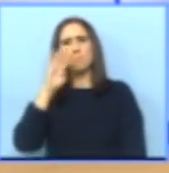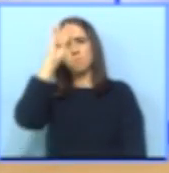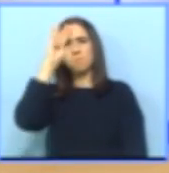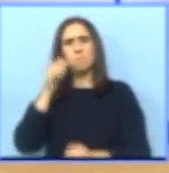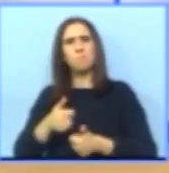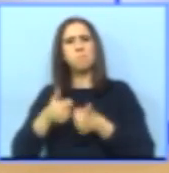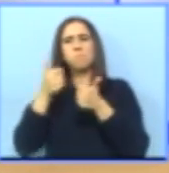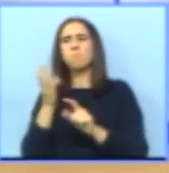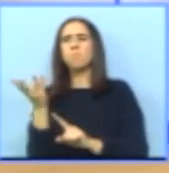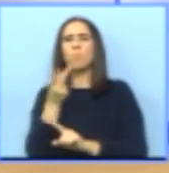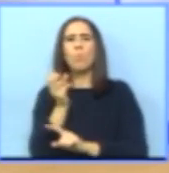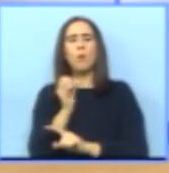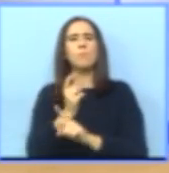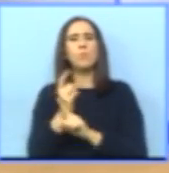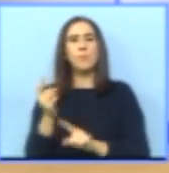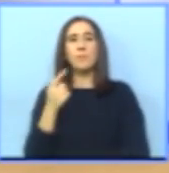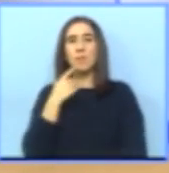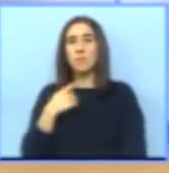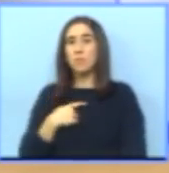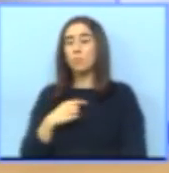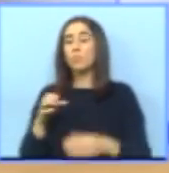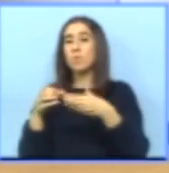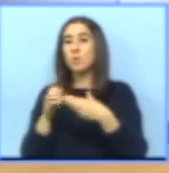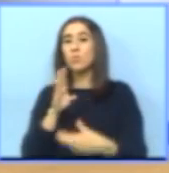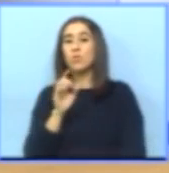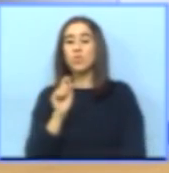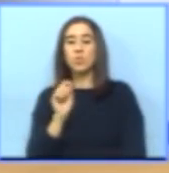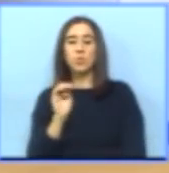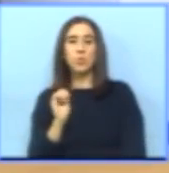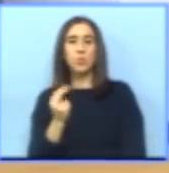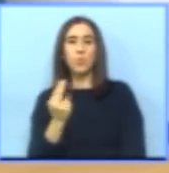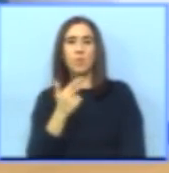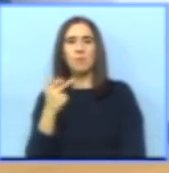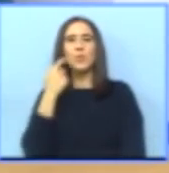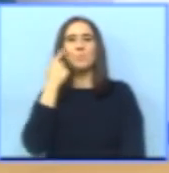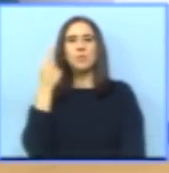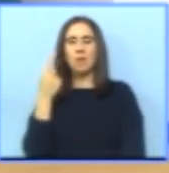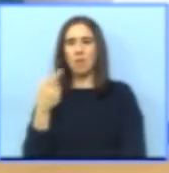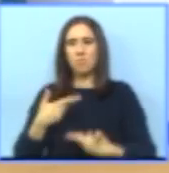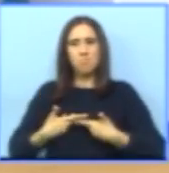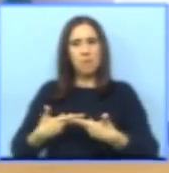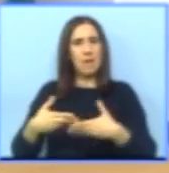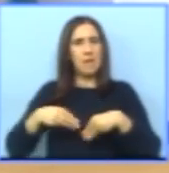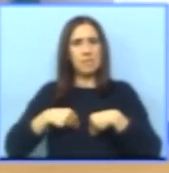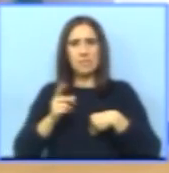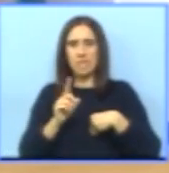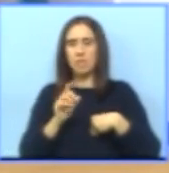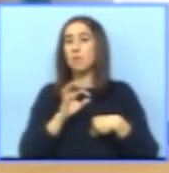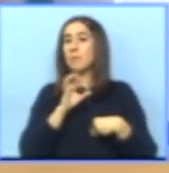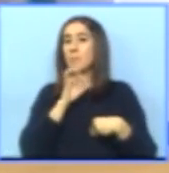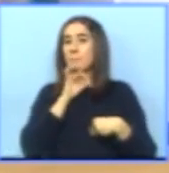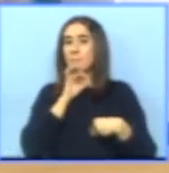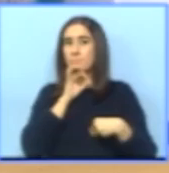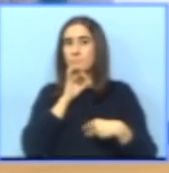porque os jesuítas têm um voto especial de não aceitarem cargos mesmo dentro da Igreja. Portanto, para poder ser bispo, e há muito poucos,